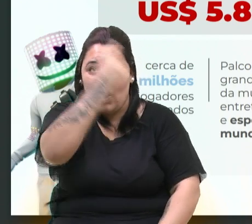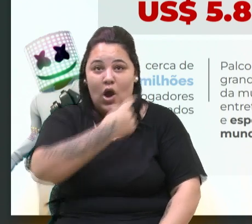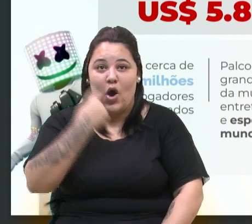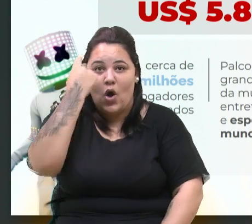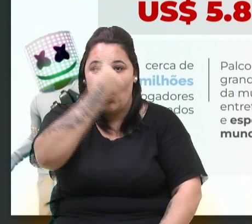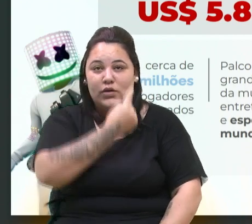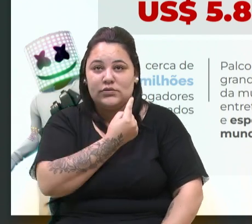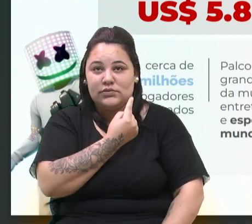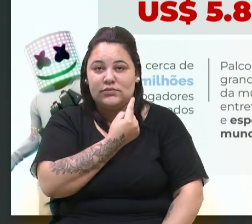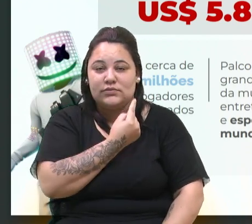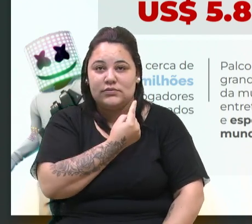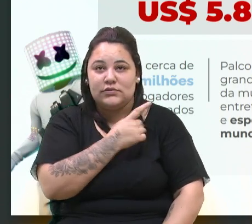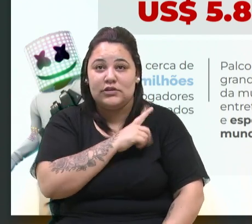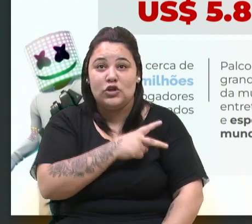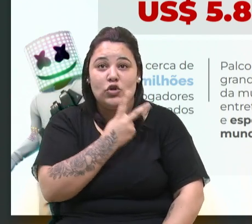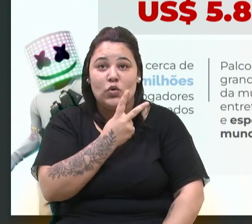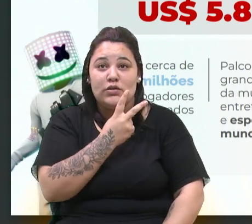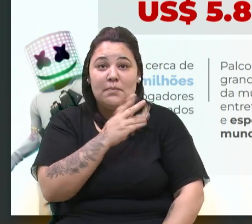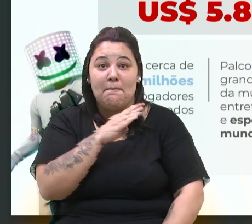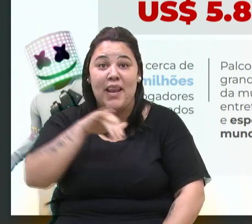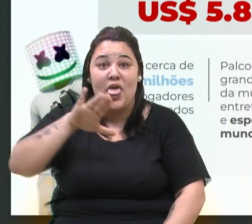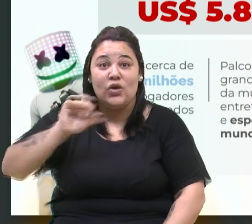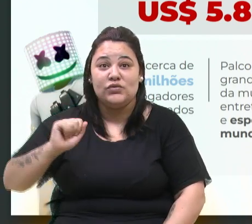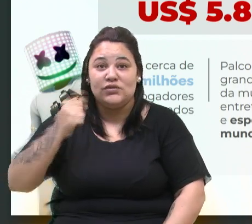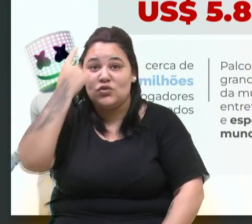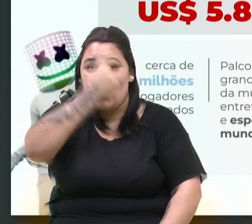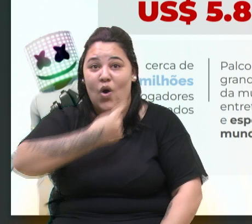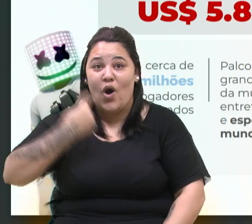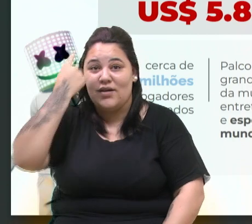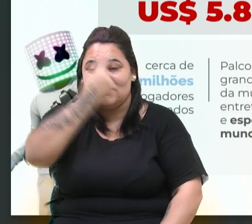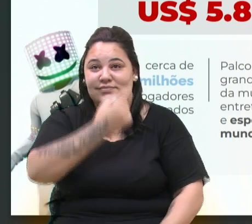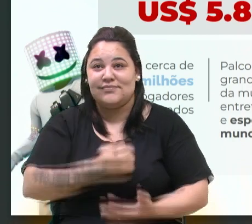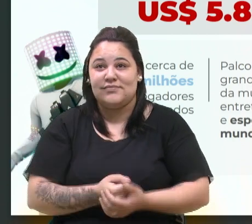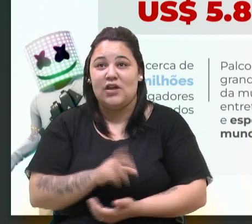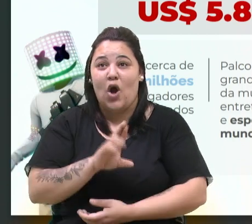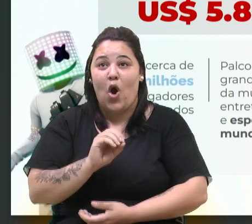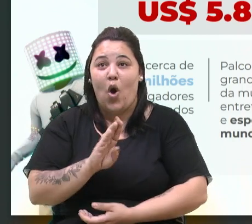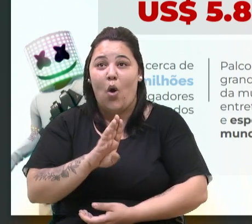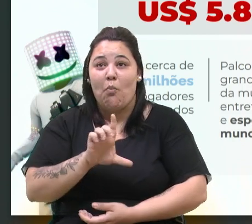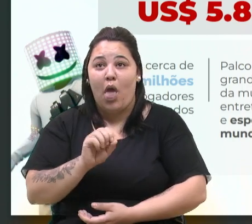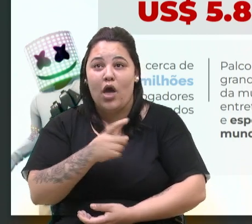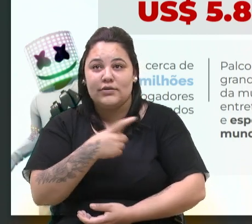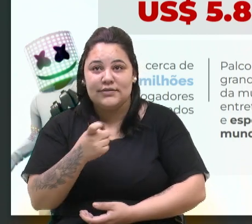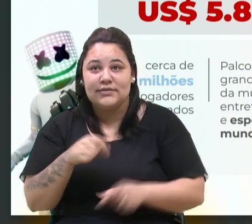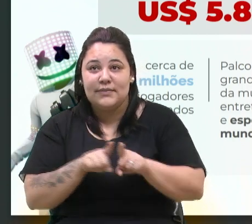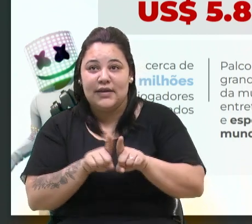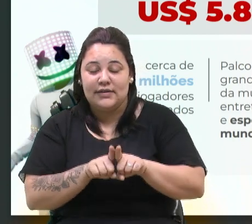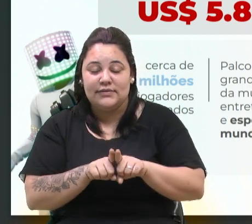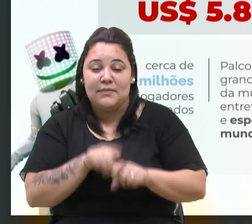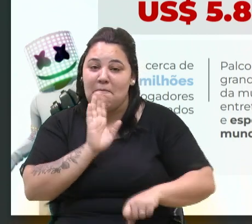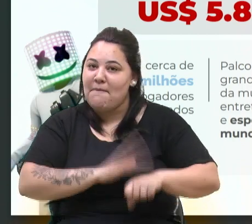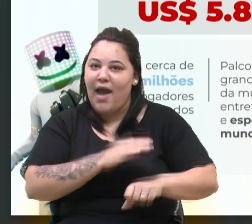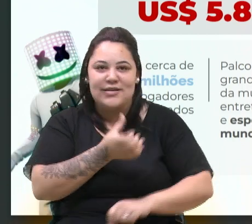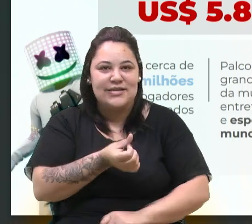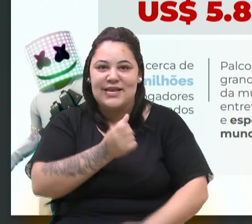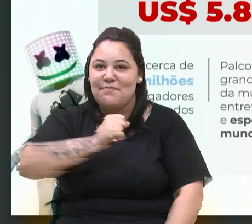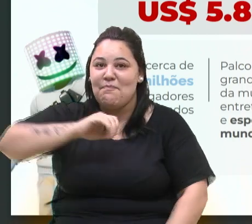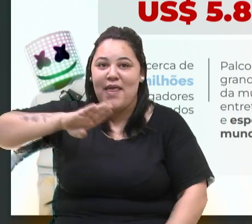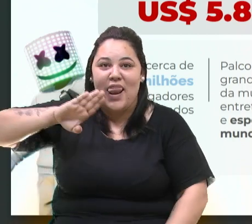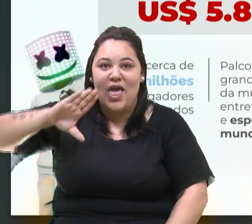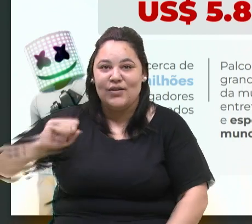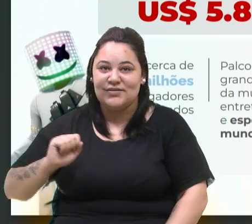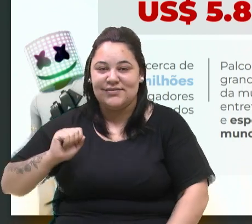anual, 2 bilhões de horas, né? O Roblox, a comunidade, em 2021, a comunidade